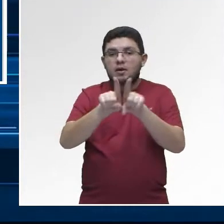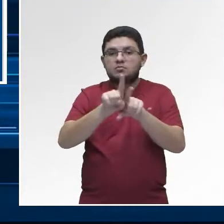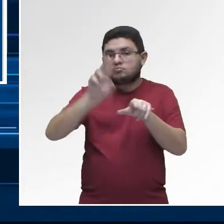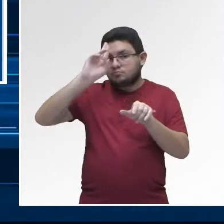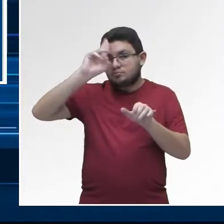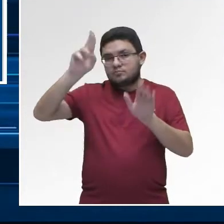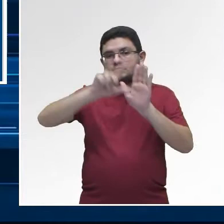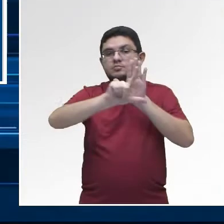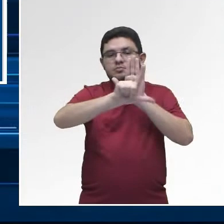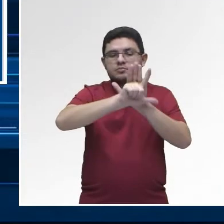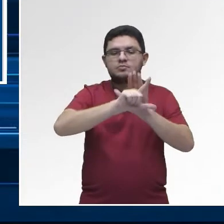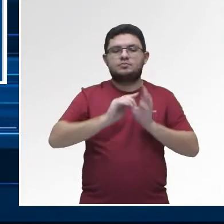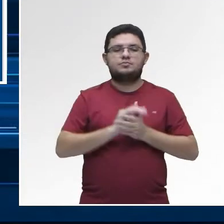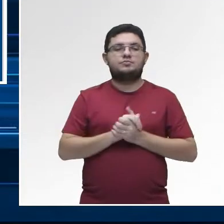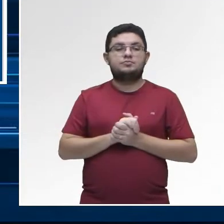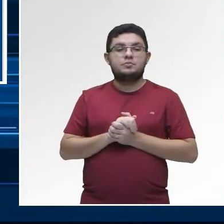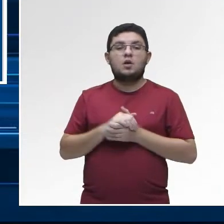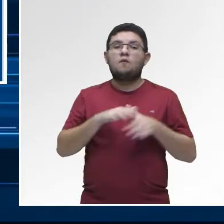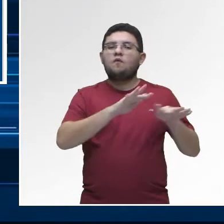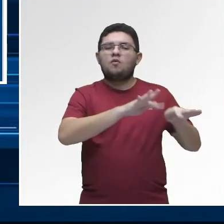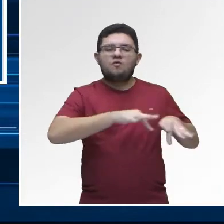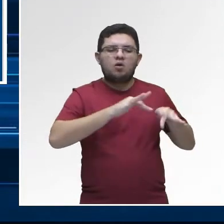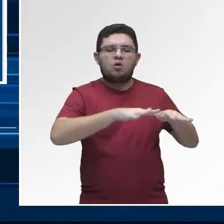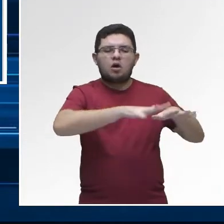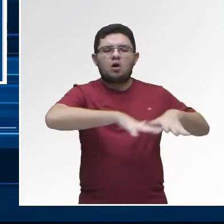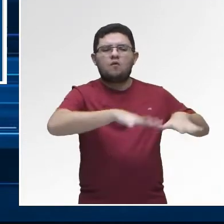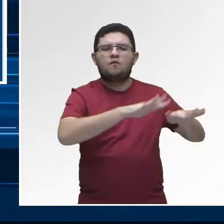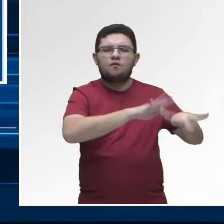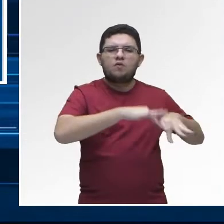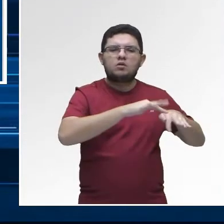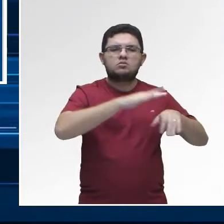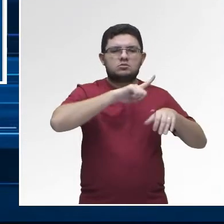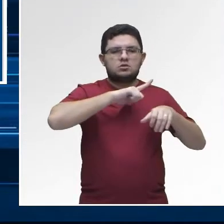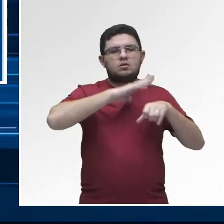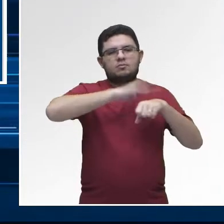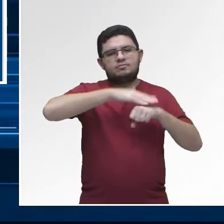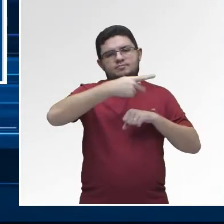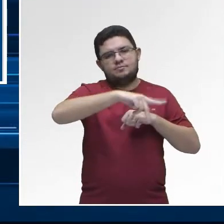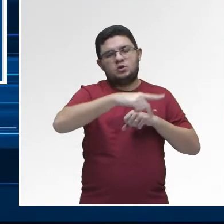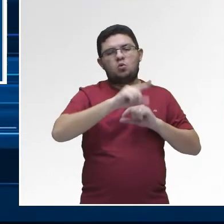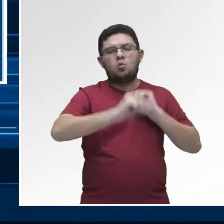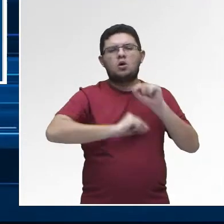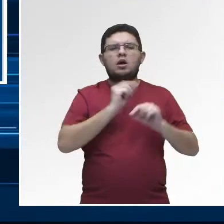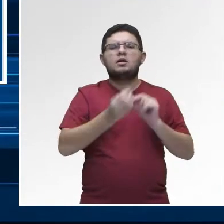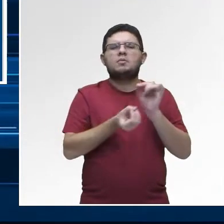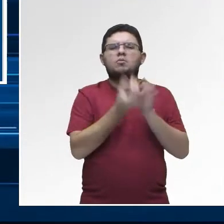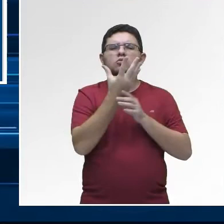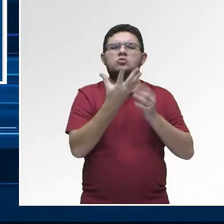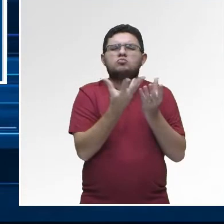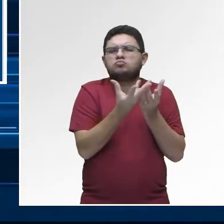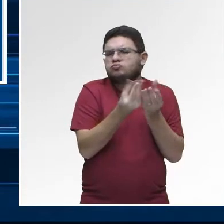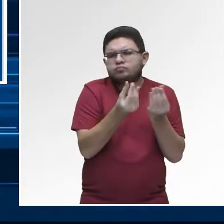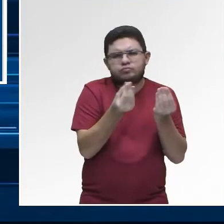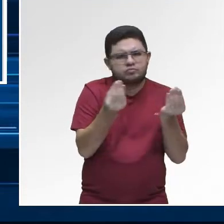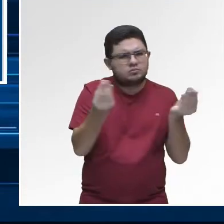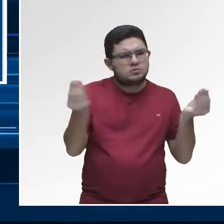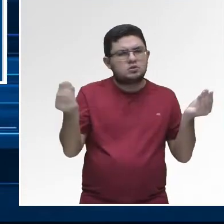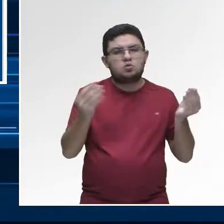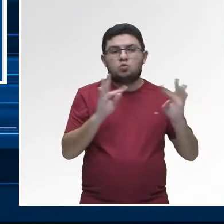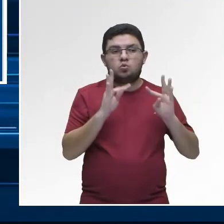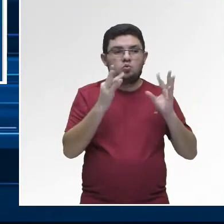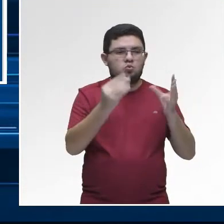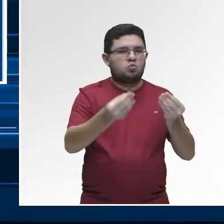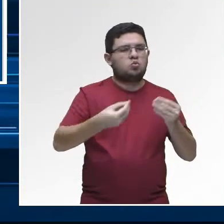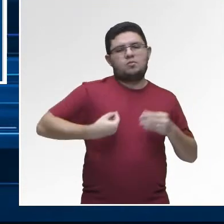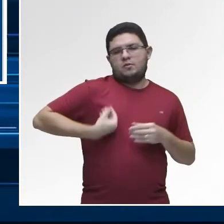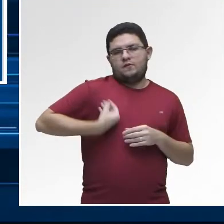era autossuficiente. Dentro de um feudo você produzia tudo que você necessitava para a sua